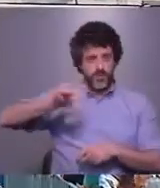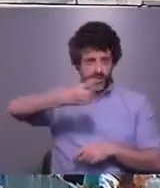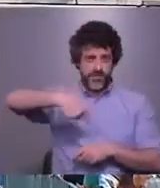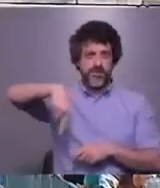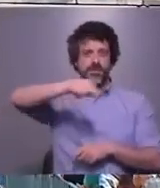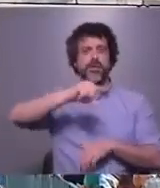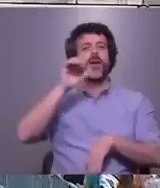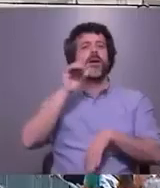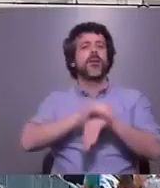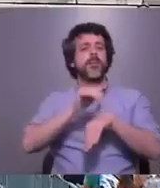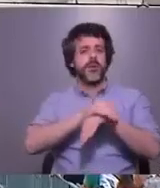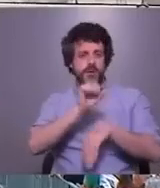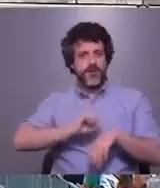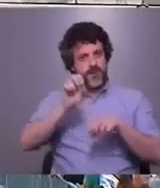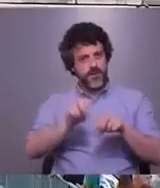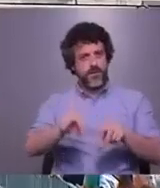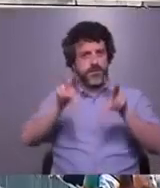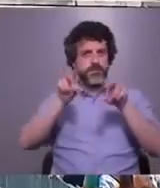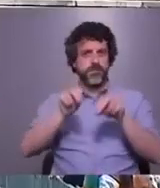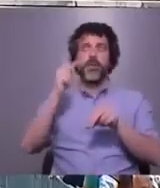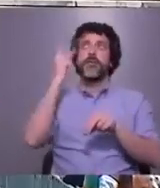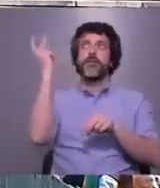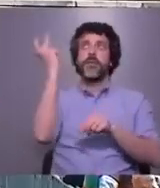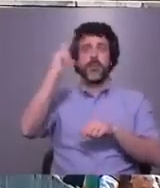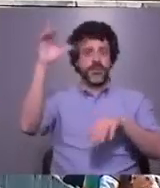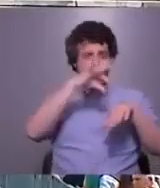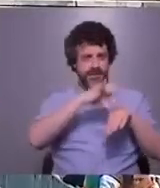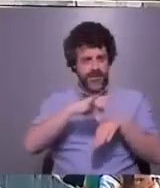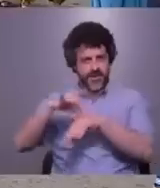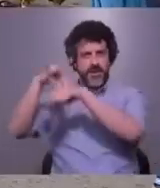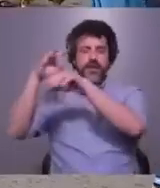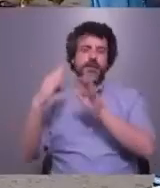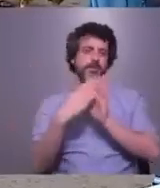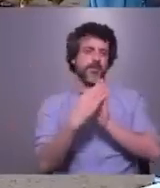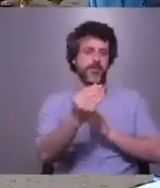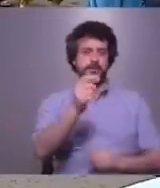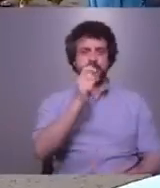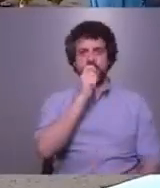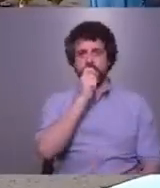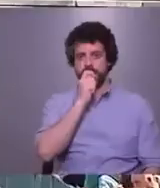nós, perdoe os nossos pecados e nos conduza à vida eterna.